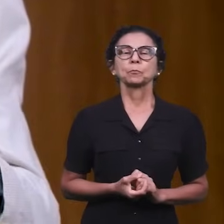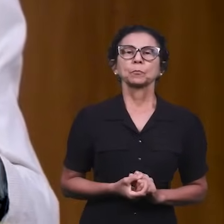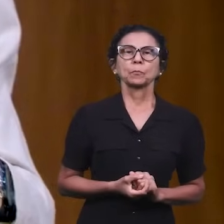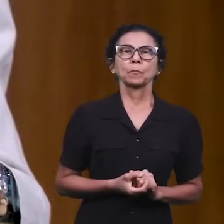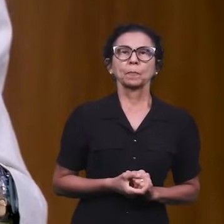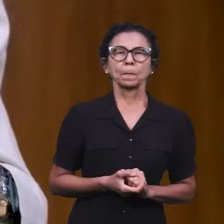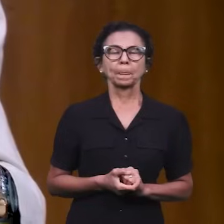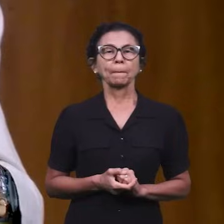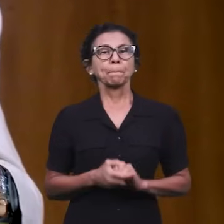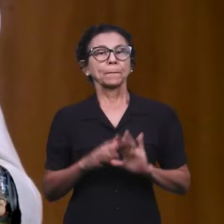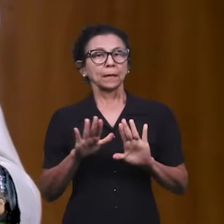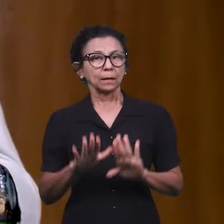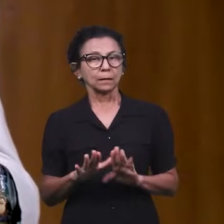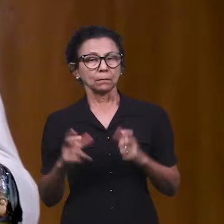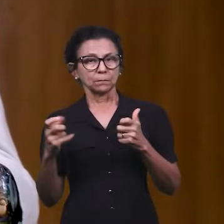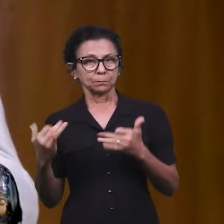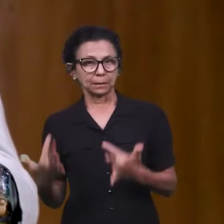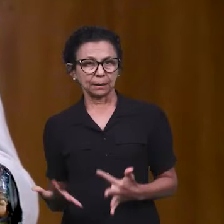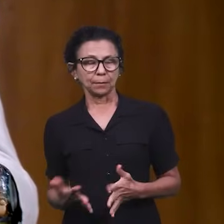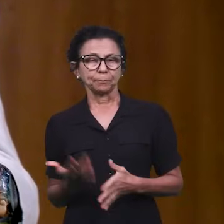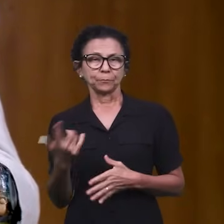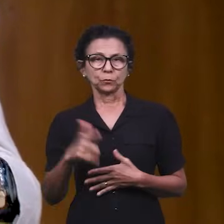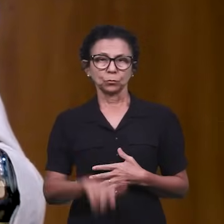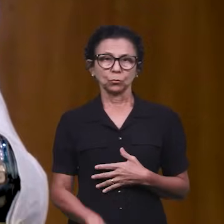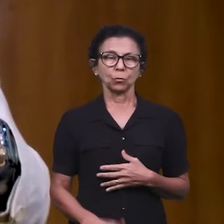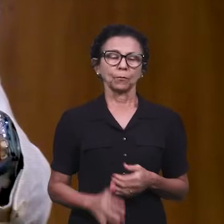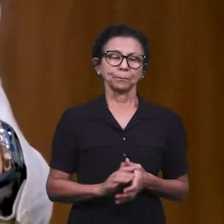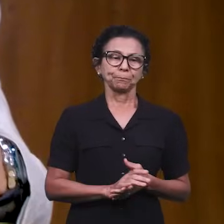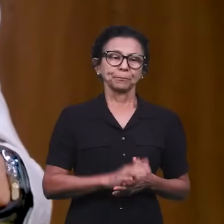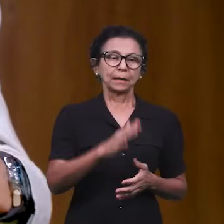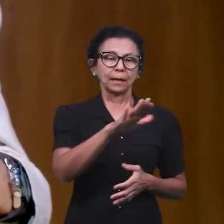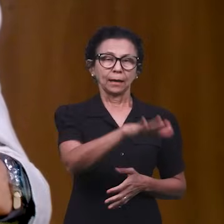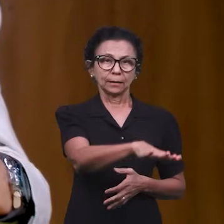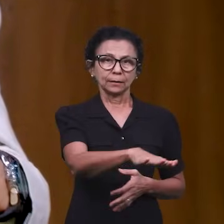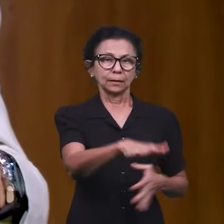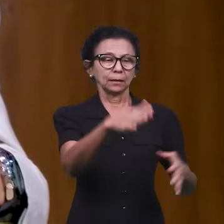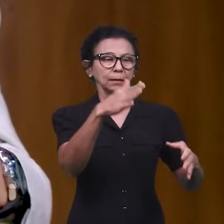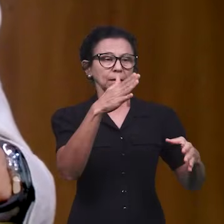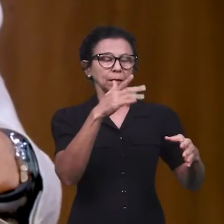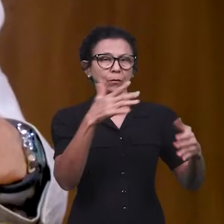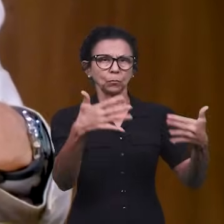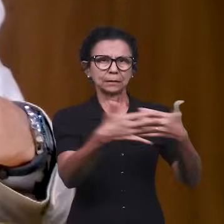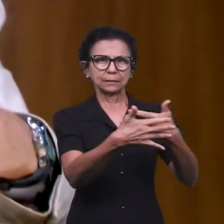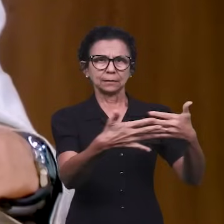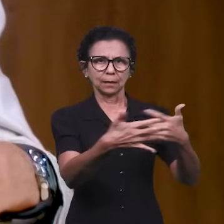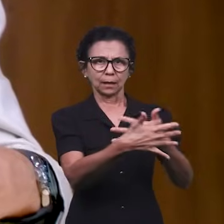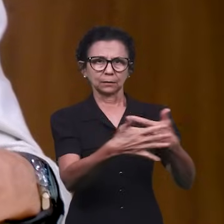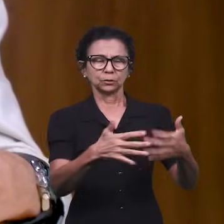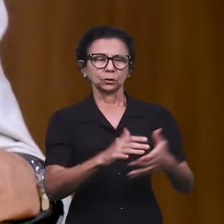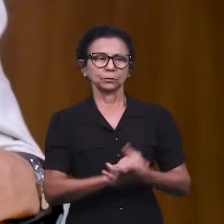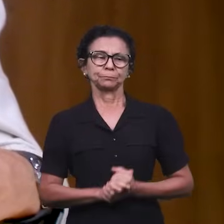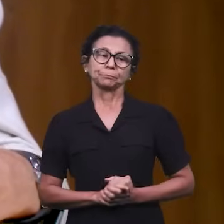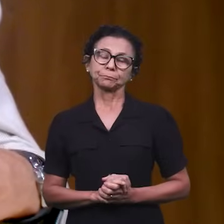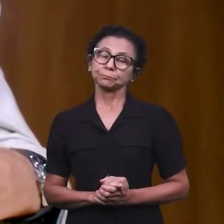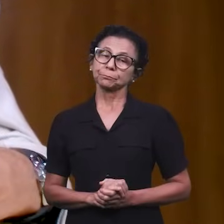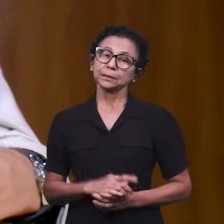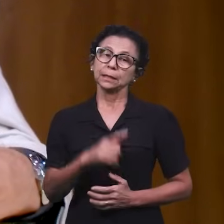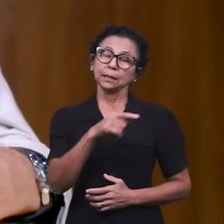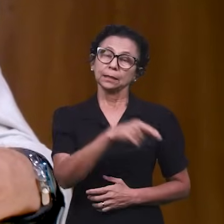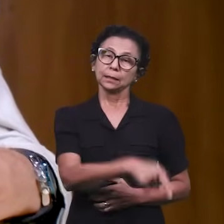tinha uma cidade e havia um juízo estabelecido. E Deus notificou que havia um juízo. Os